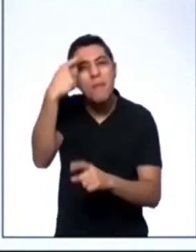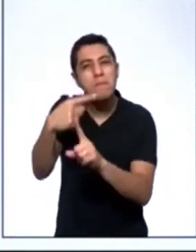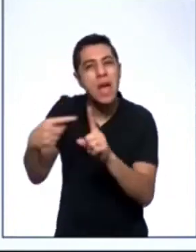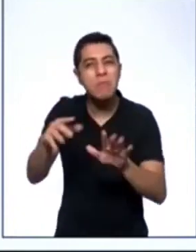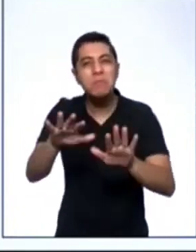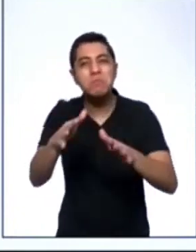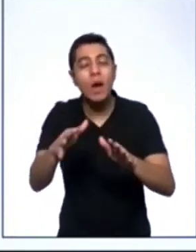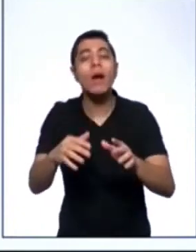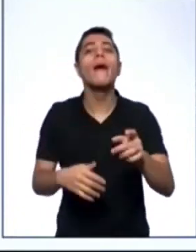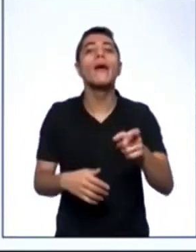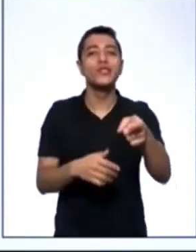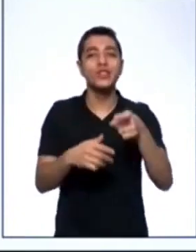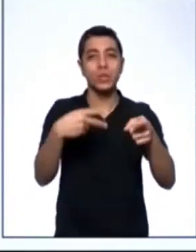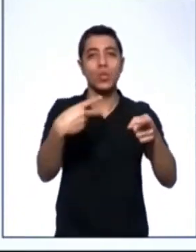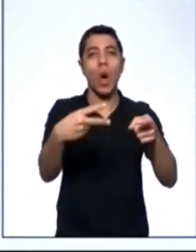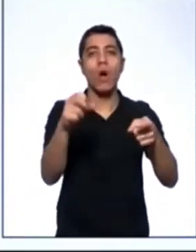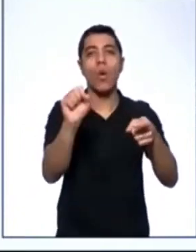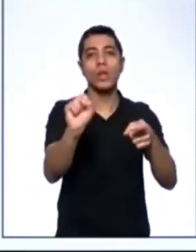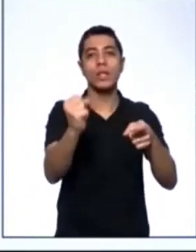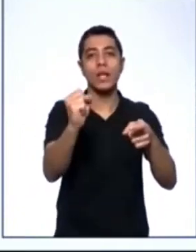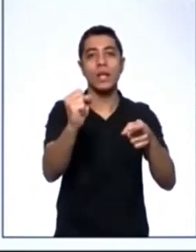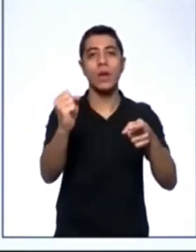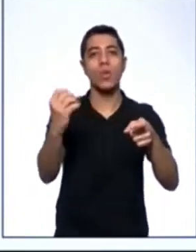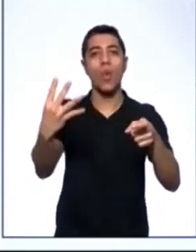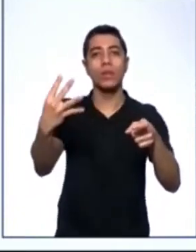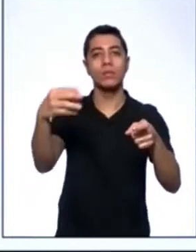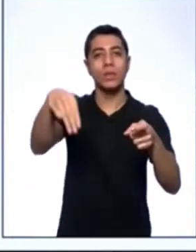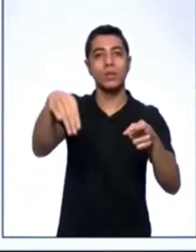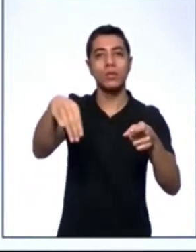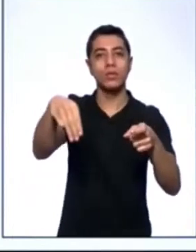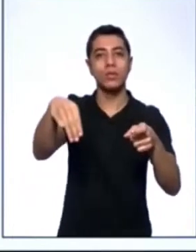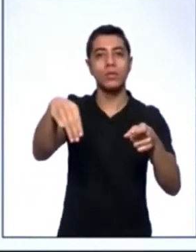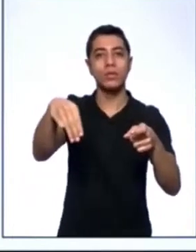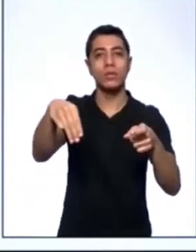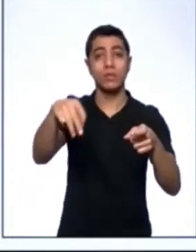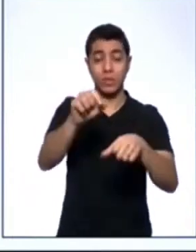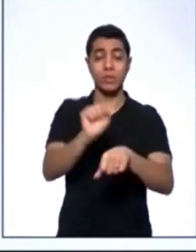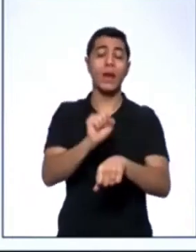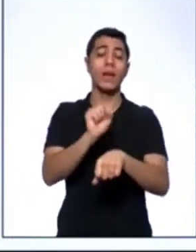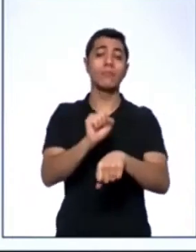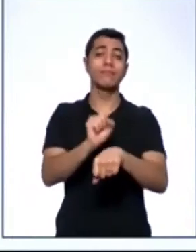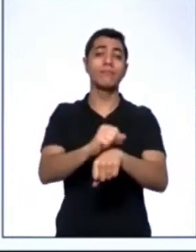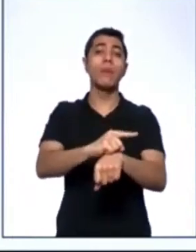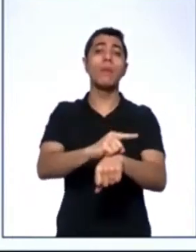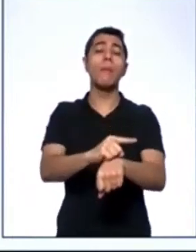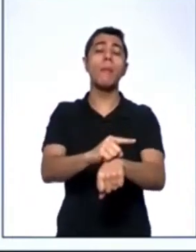a temperatura na Câmara chega a -